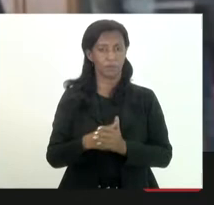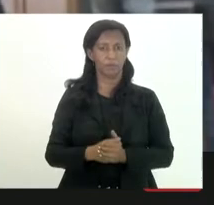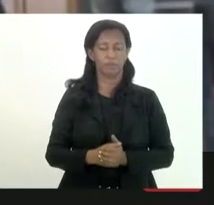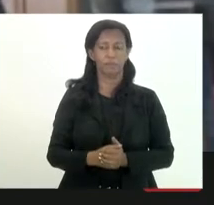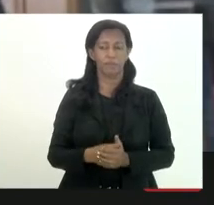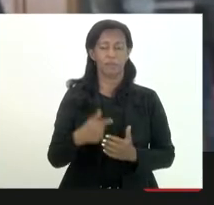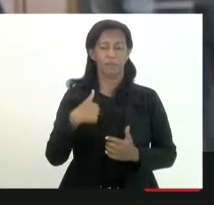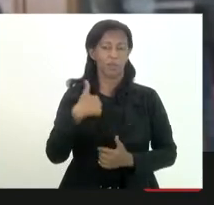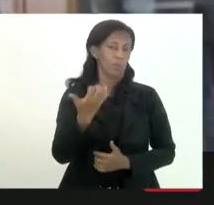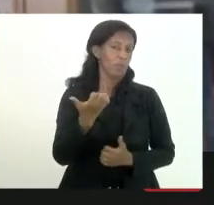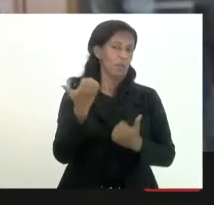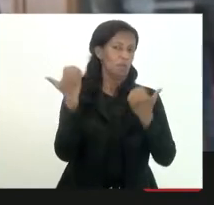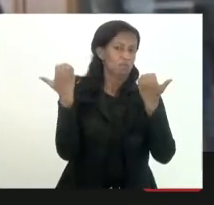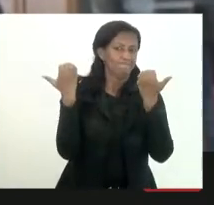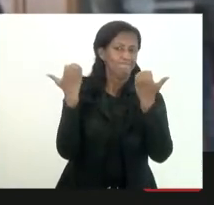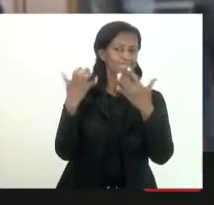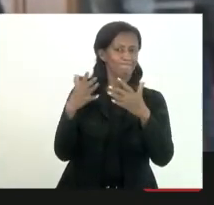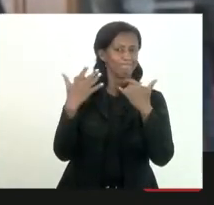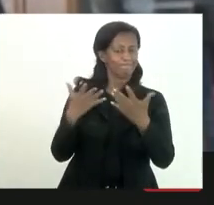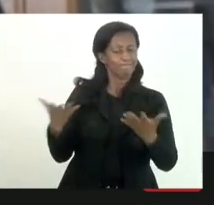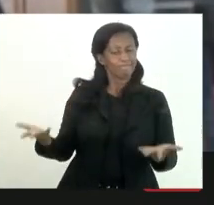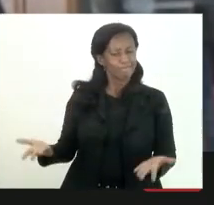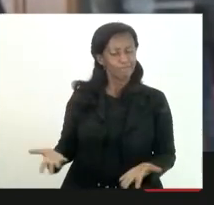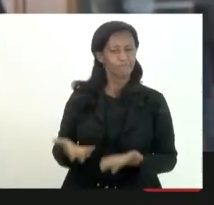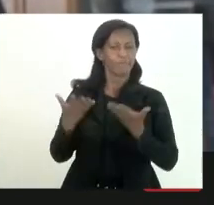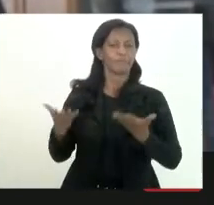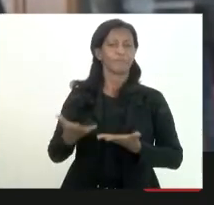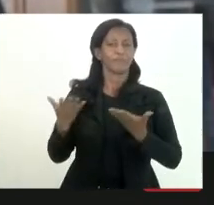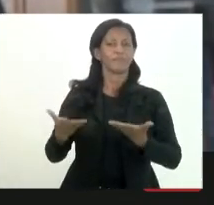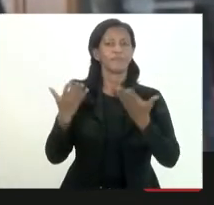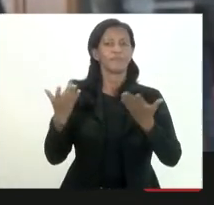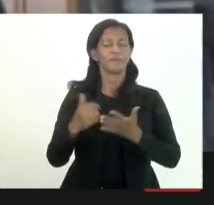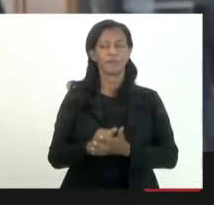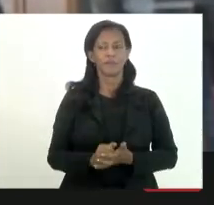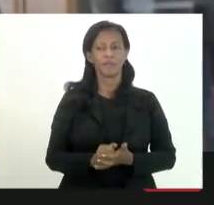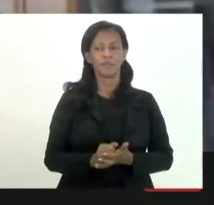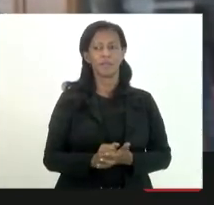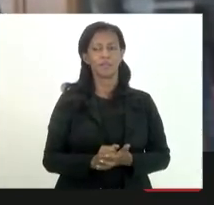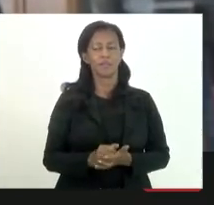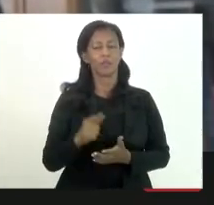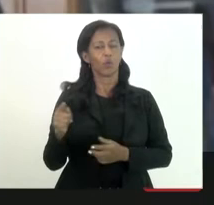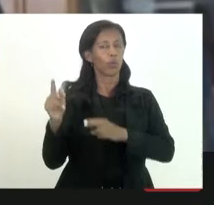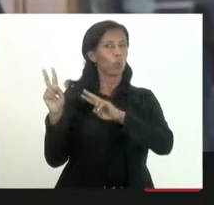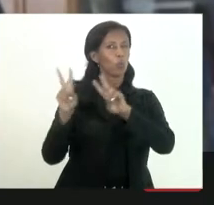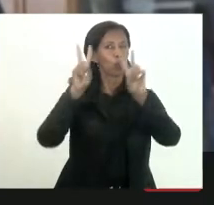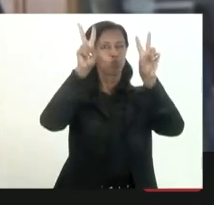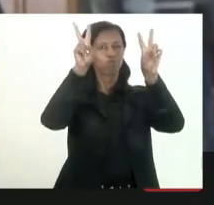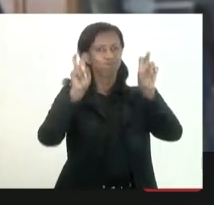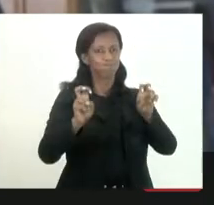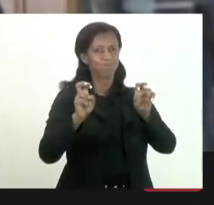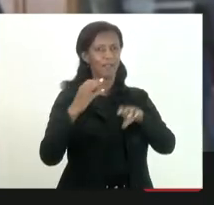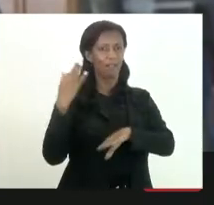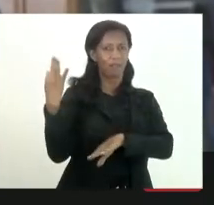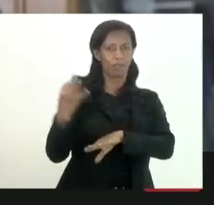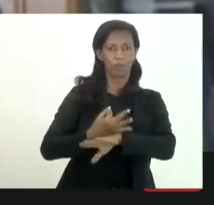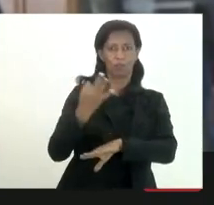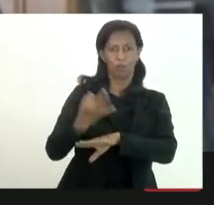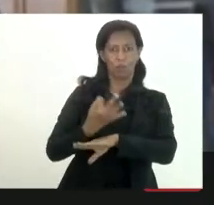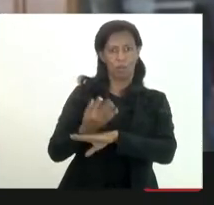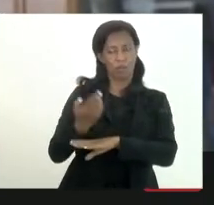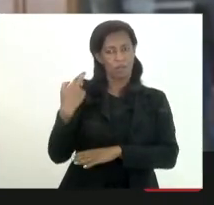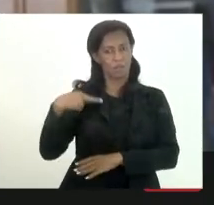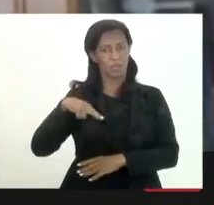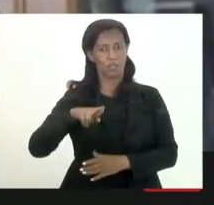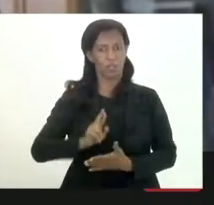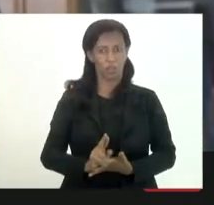e parabenizar a iniciativa de colocar esse tema da intolerância religiosa